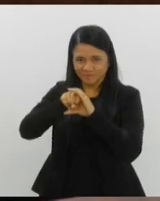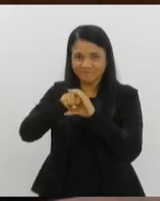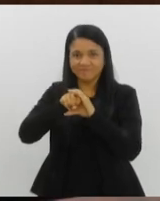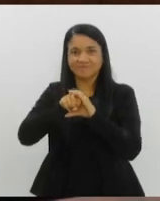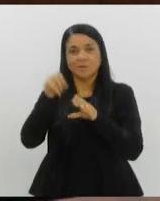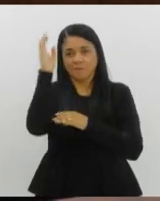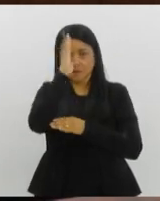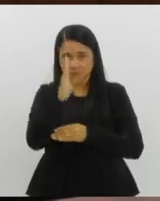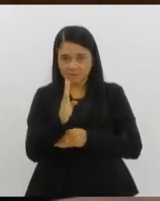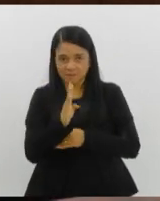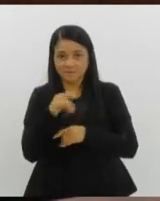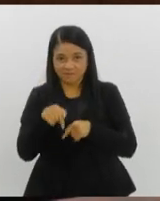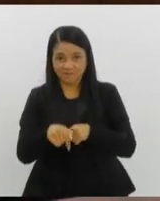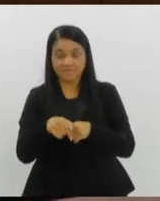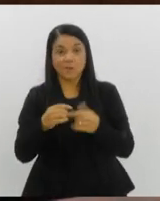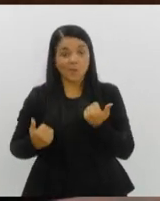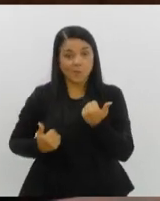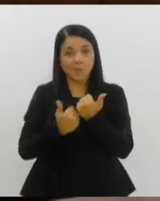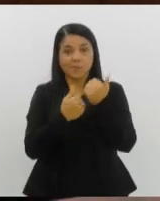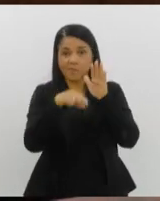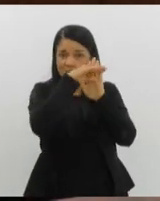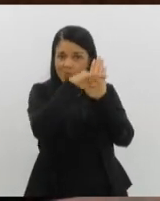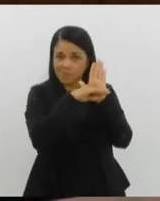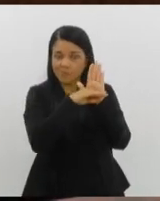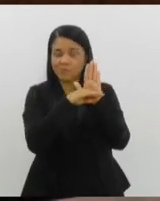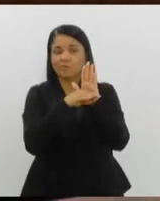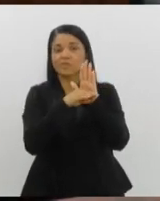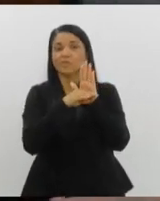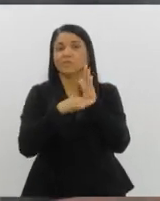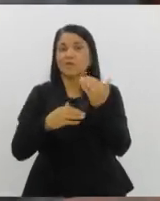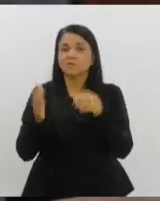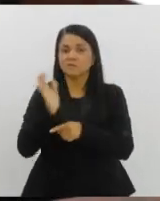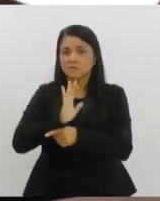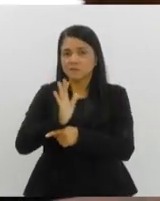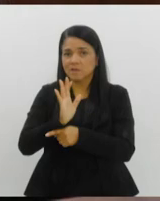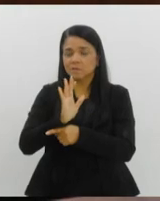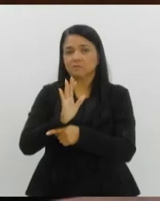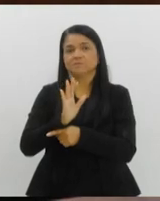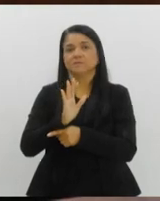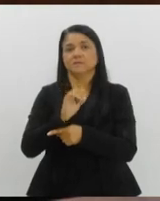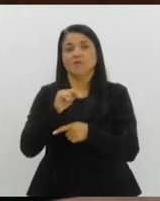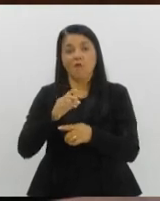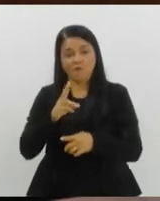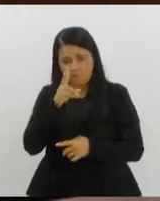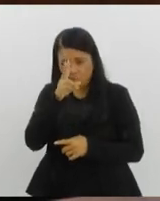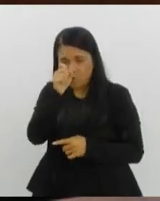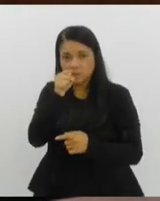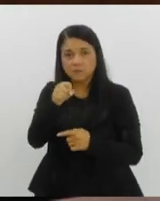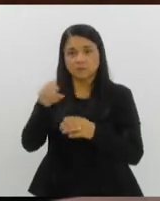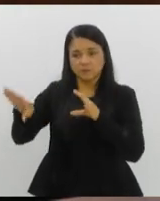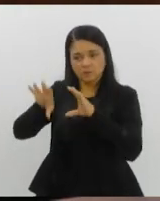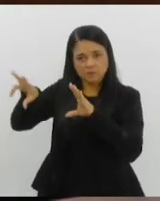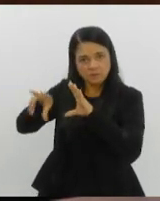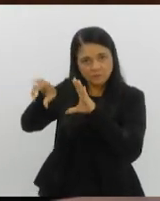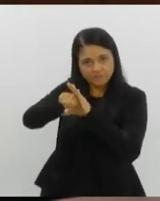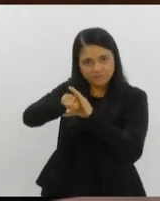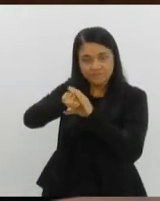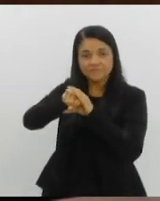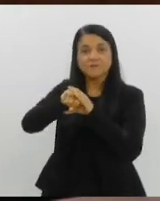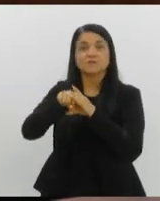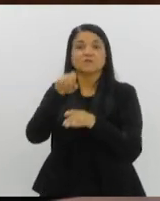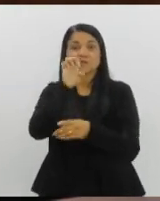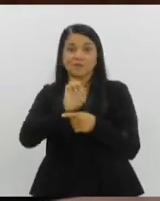Obrigado. O Programa de Apoio ao Cinema Fluminense é, antes de tudo, um fortalecimento do audiovisual